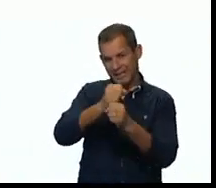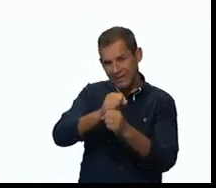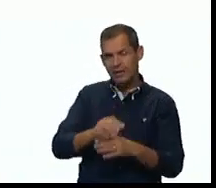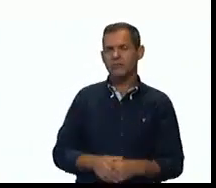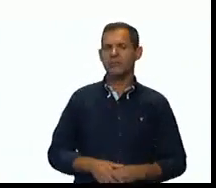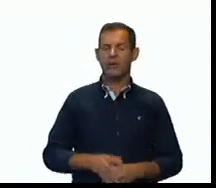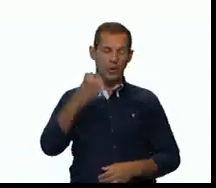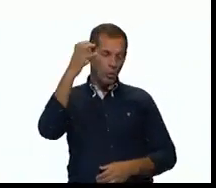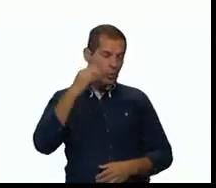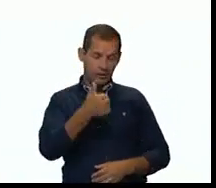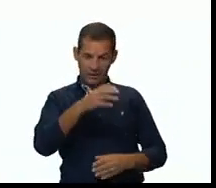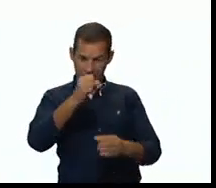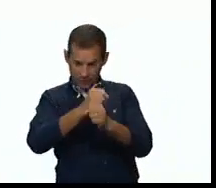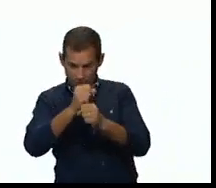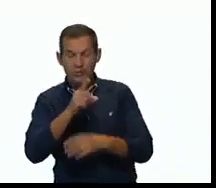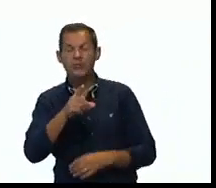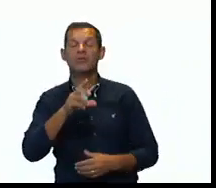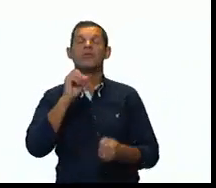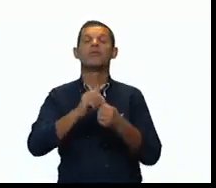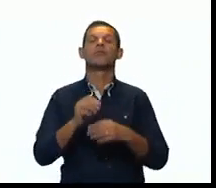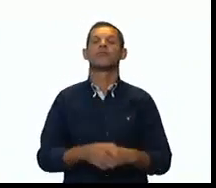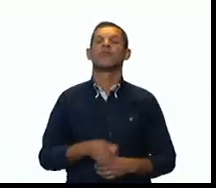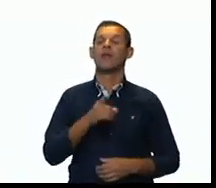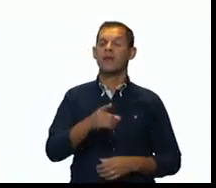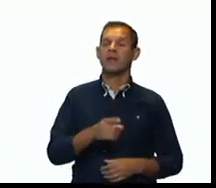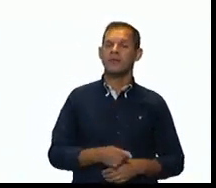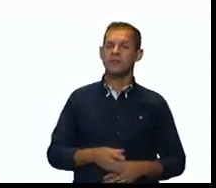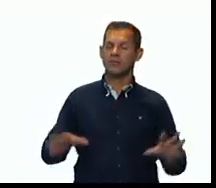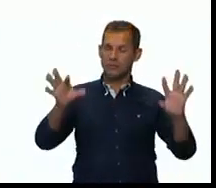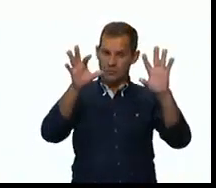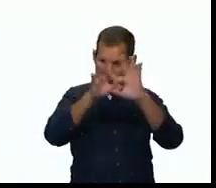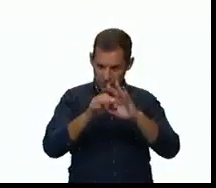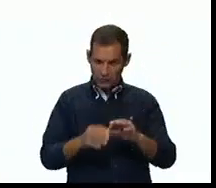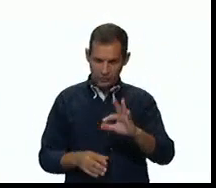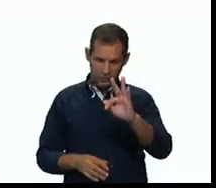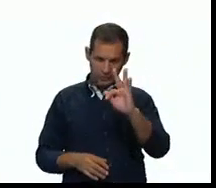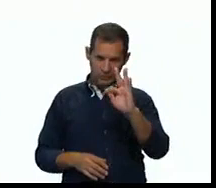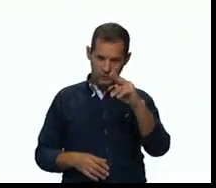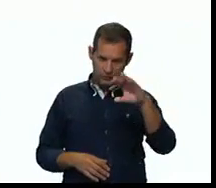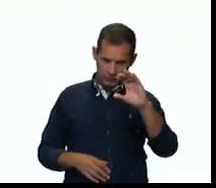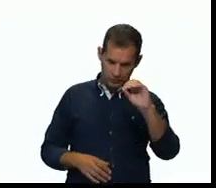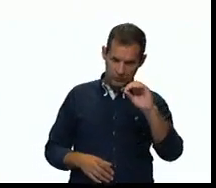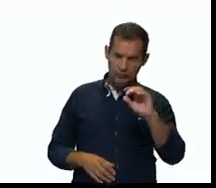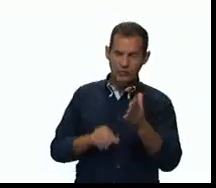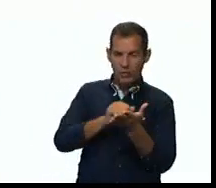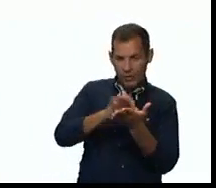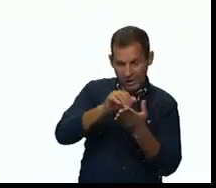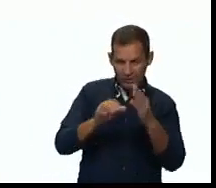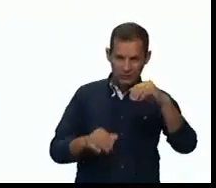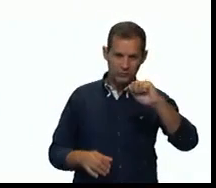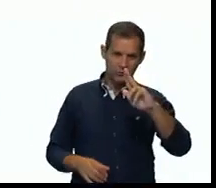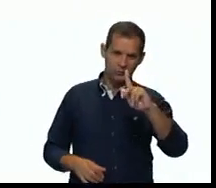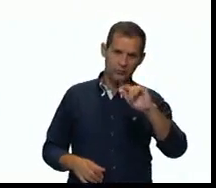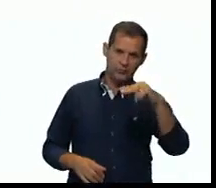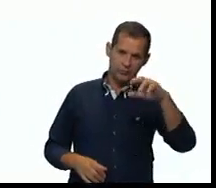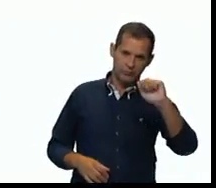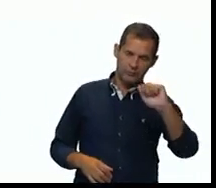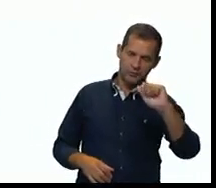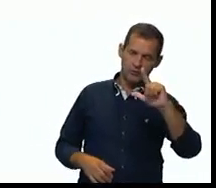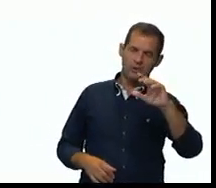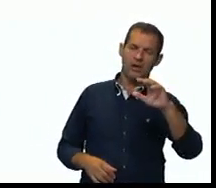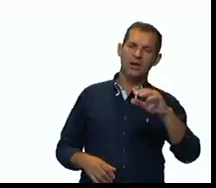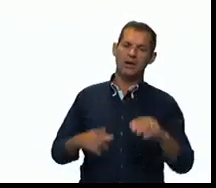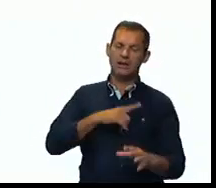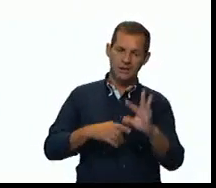a receita daqui a 10 anos. O que você faz? Você integra a função custo marginal, obtendo assim a função